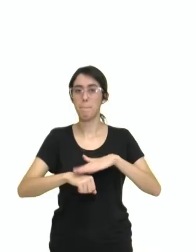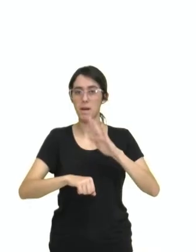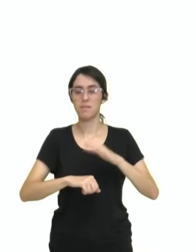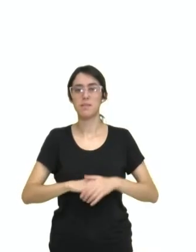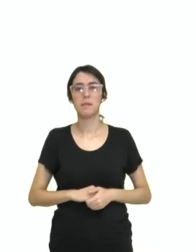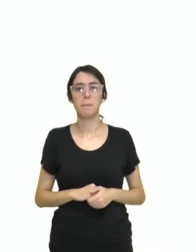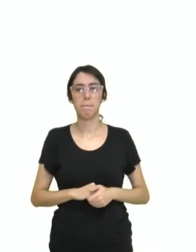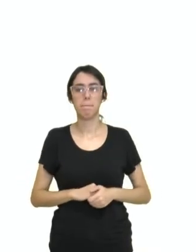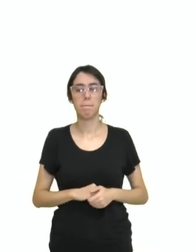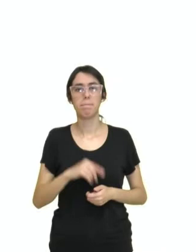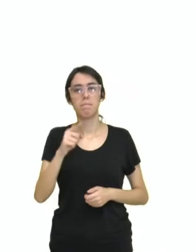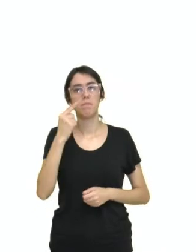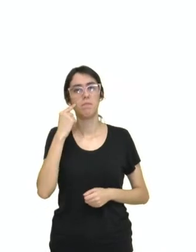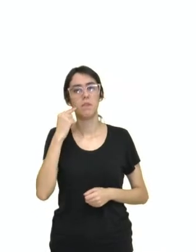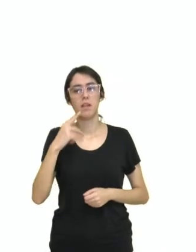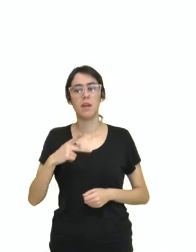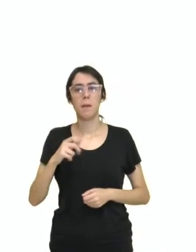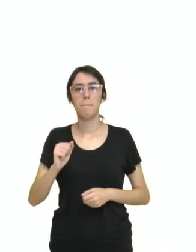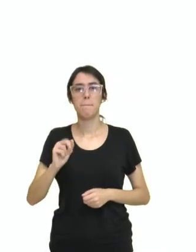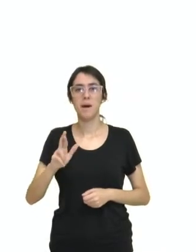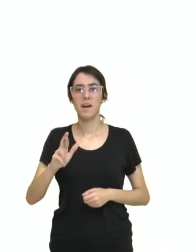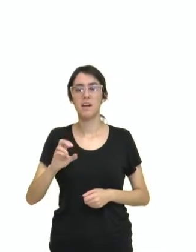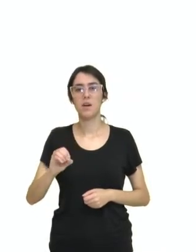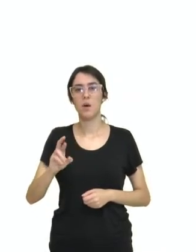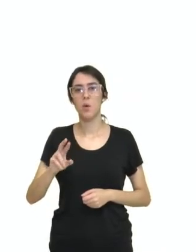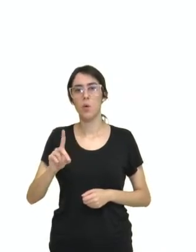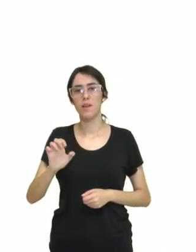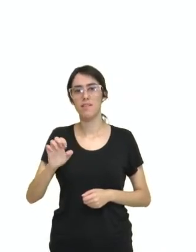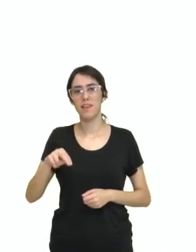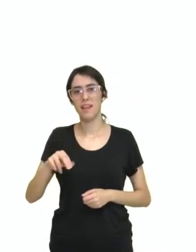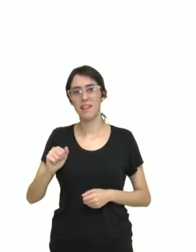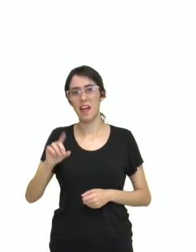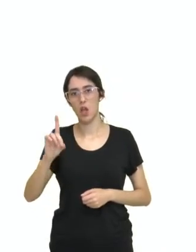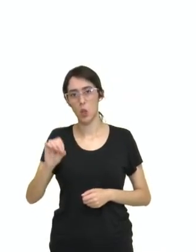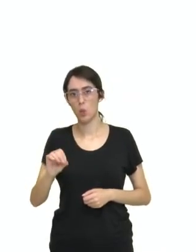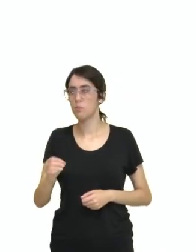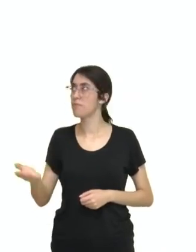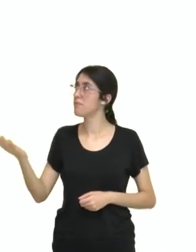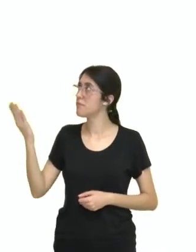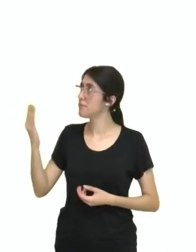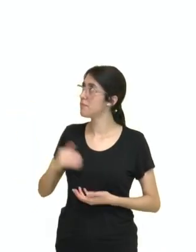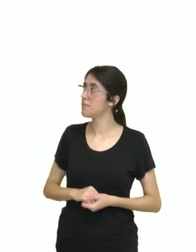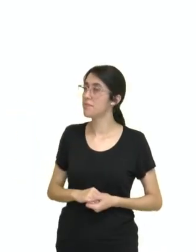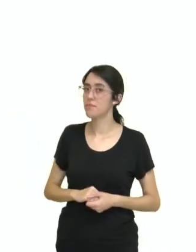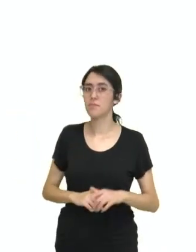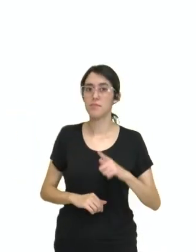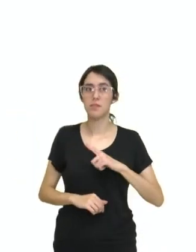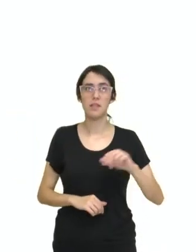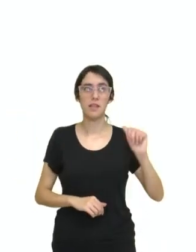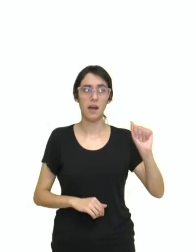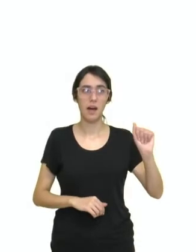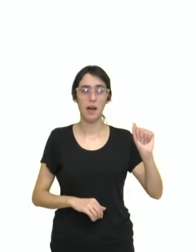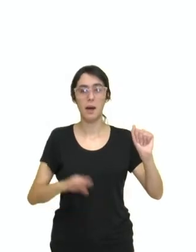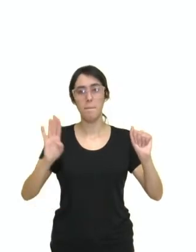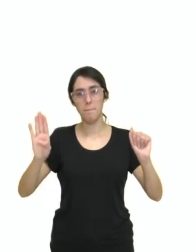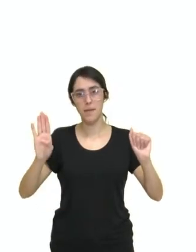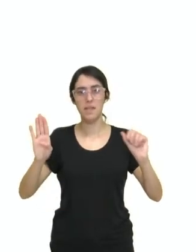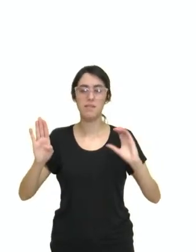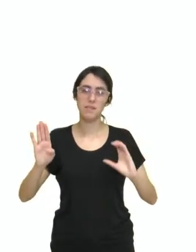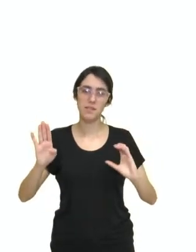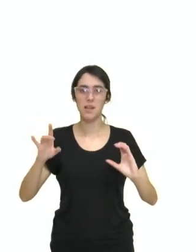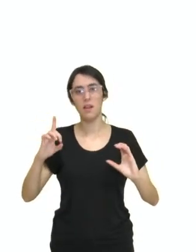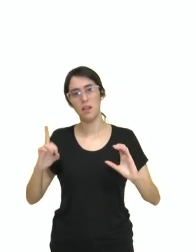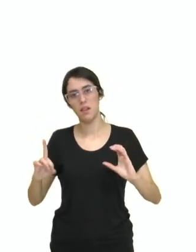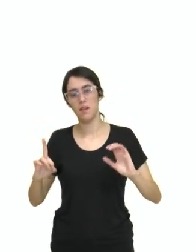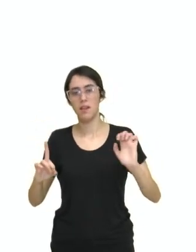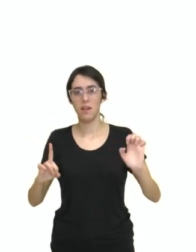Determine os pares ordenados dos pontos localizados abaixo. Aqui nós temos ponto A, B, C,